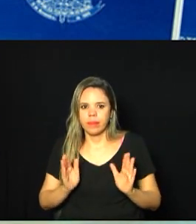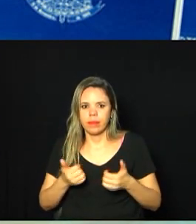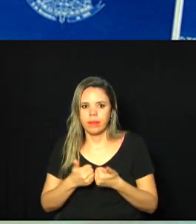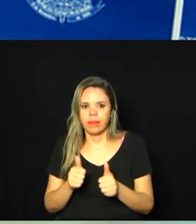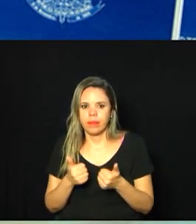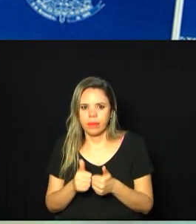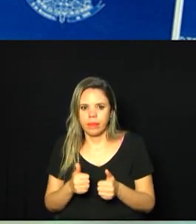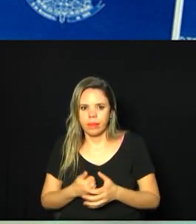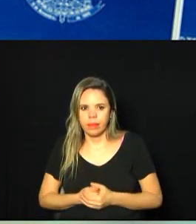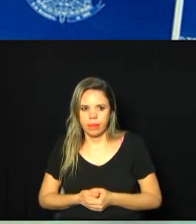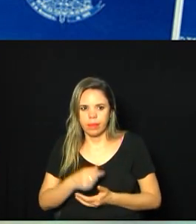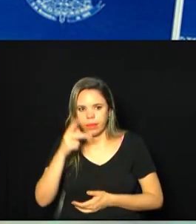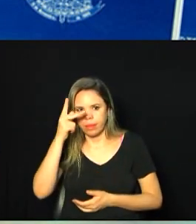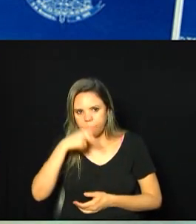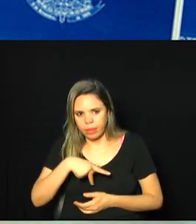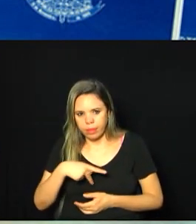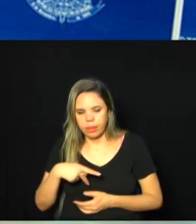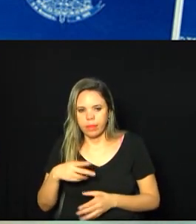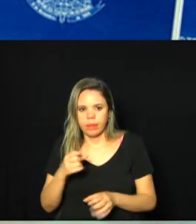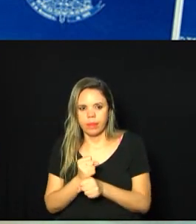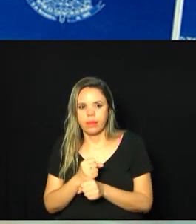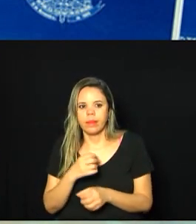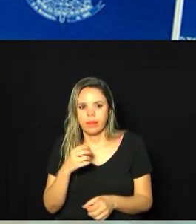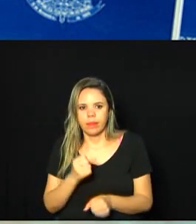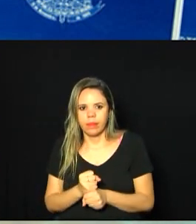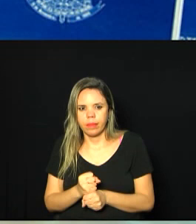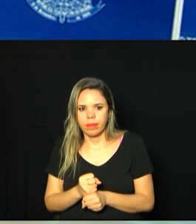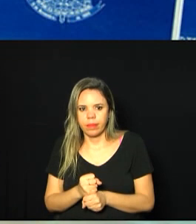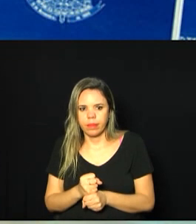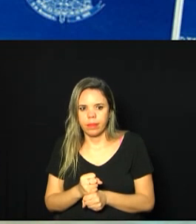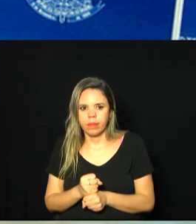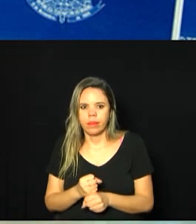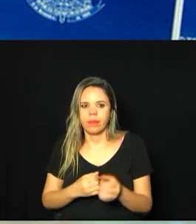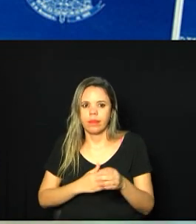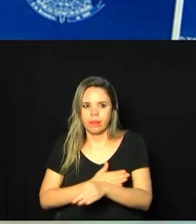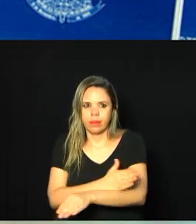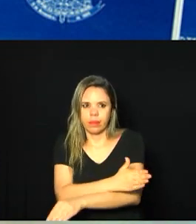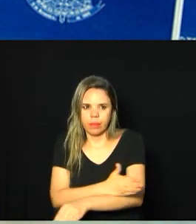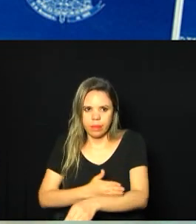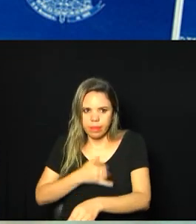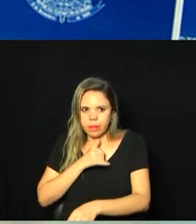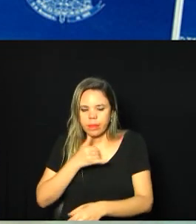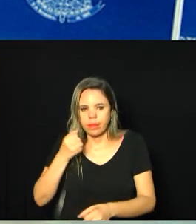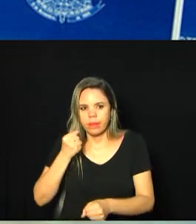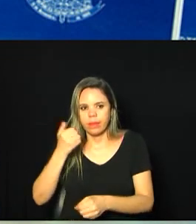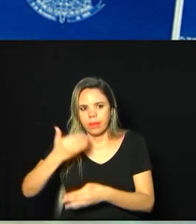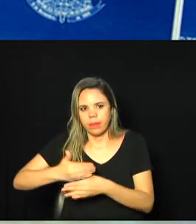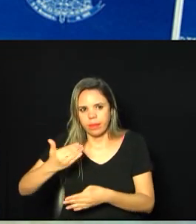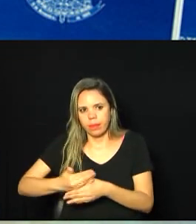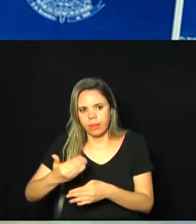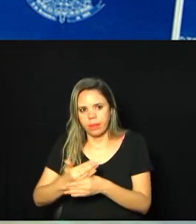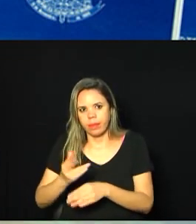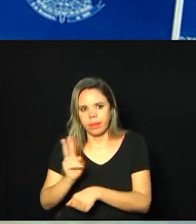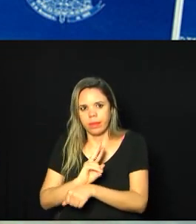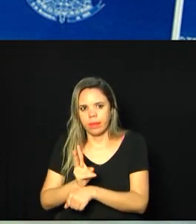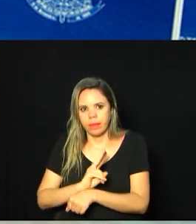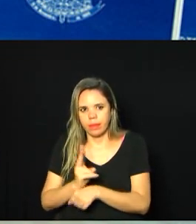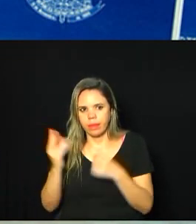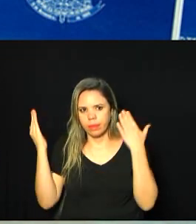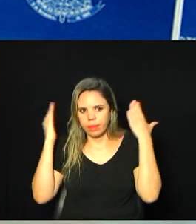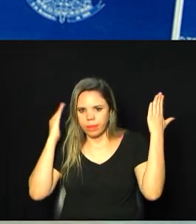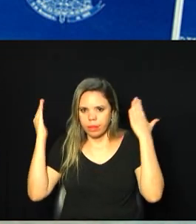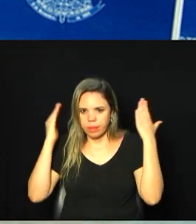ônibus urbano, operador de caixa, operador de motosserra, pedreiro, porteiro,